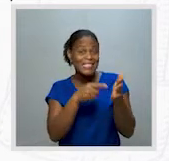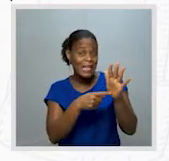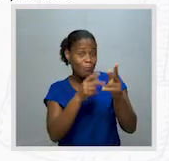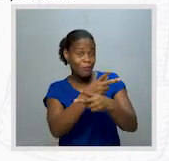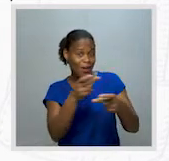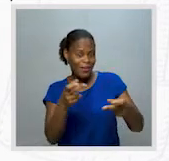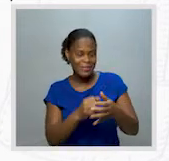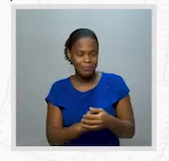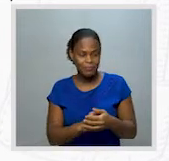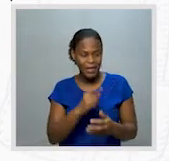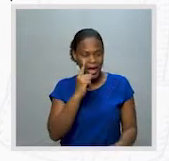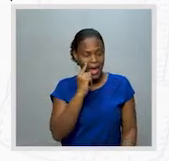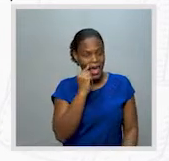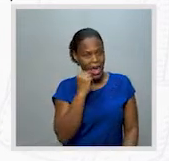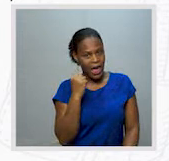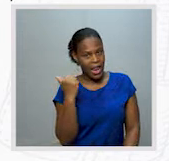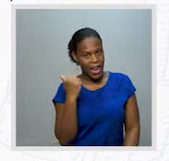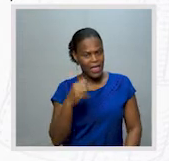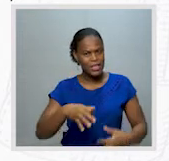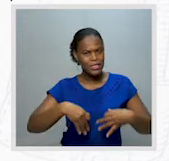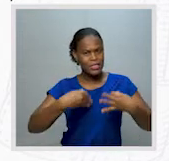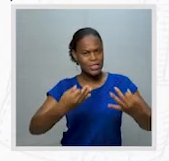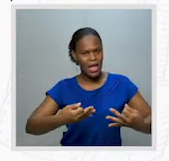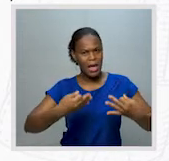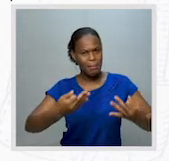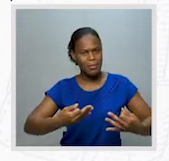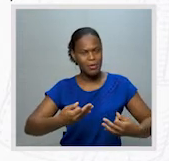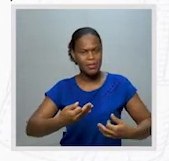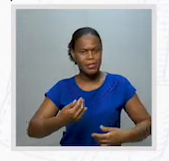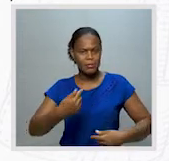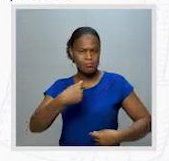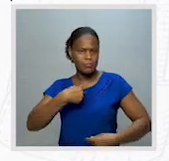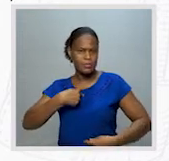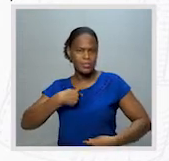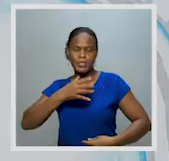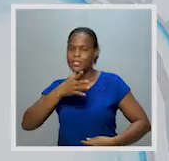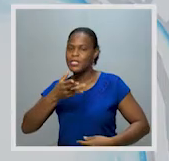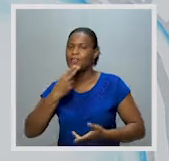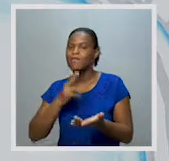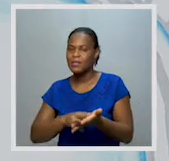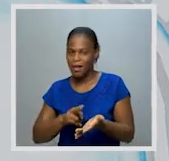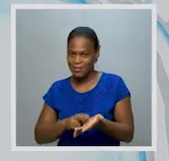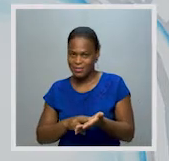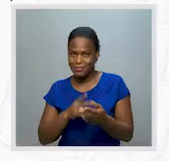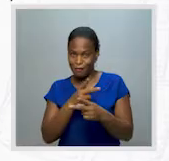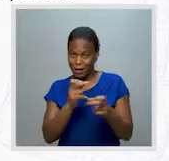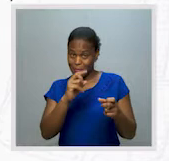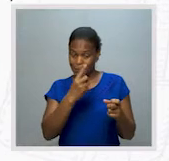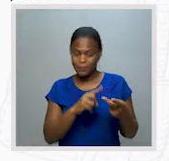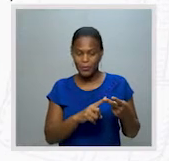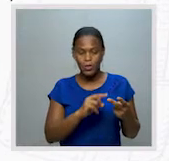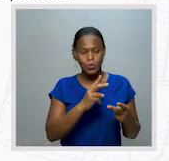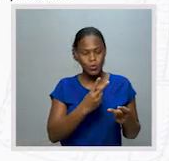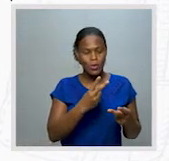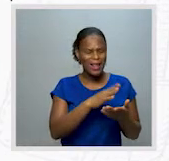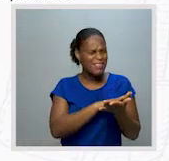Ele sempre me disse a verdade. É a primeira frase. Segunda frase. Nada